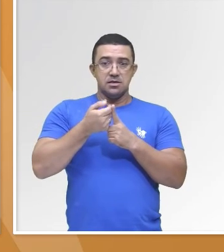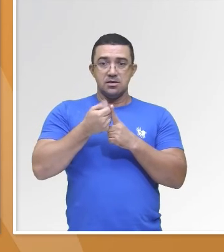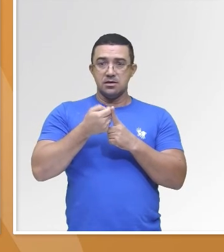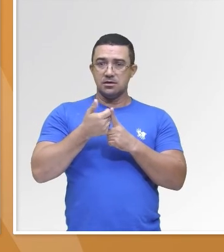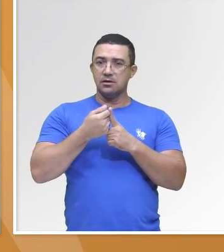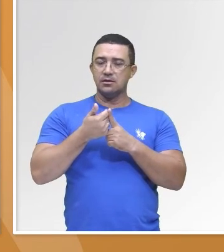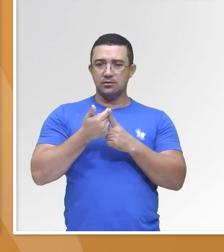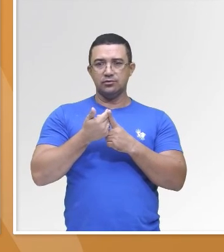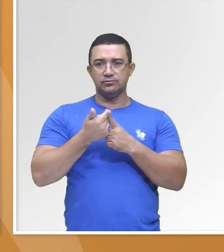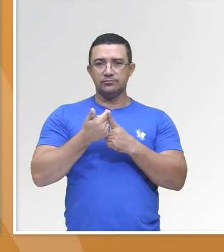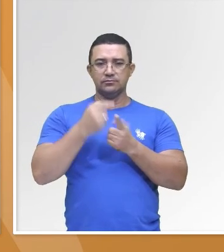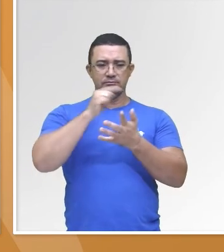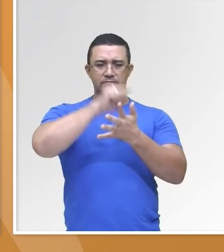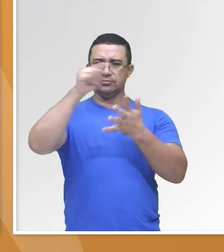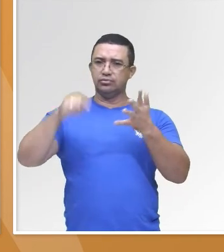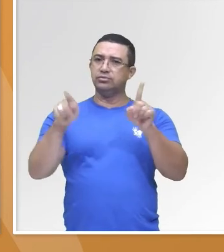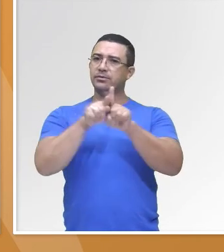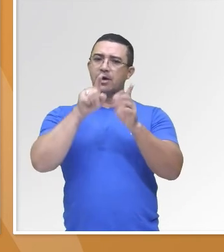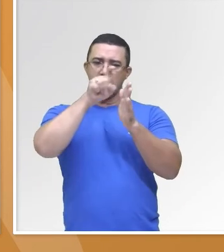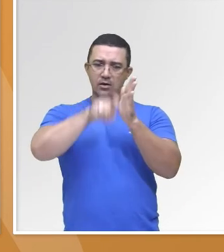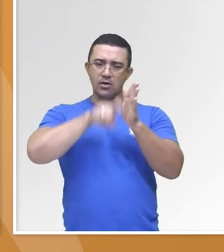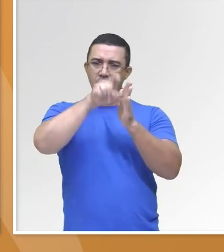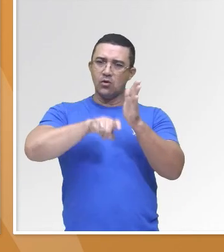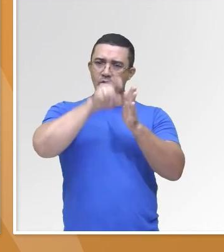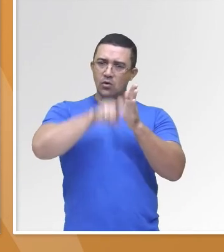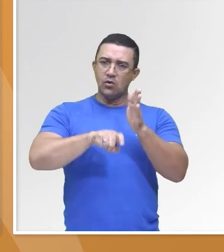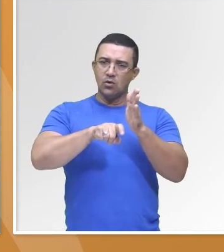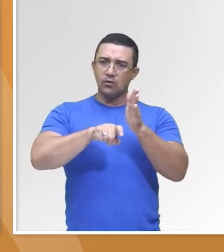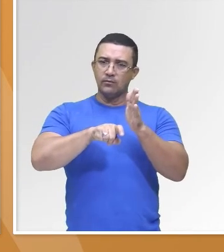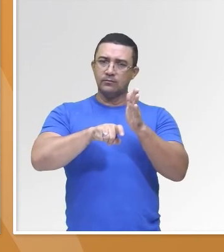temos a agropecuária do sul